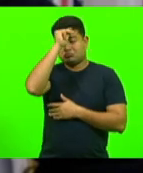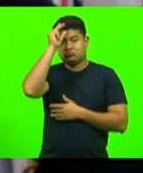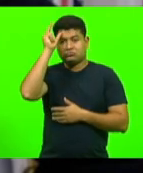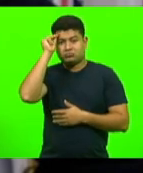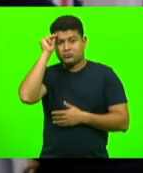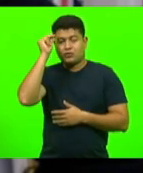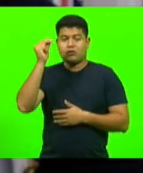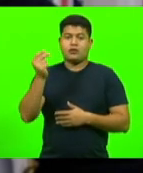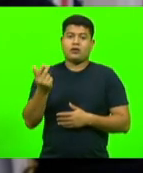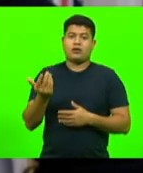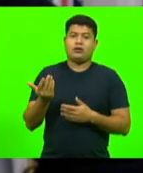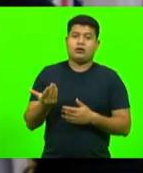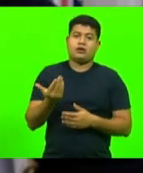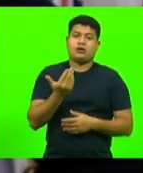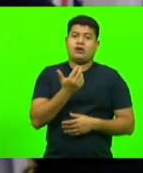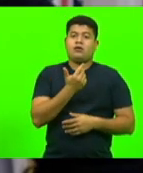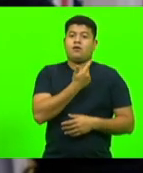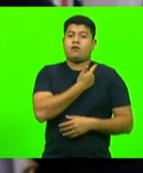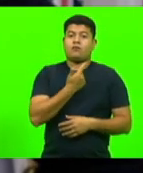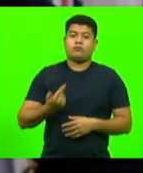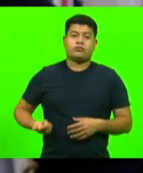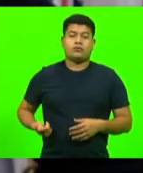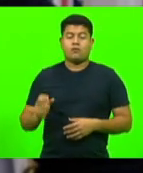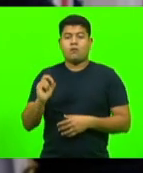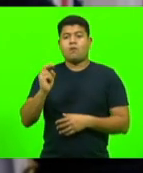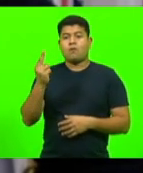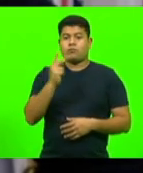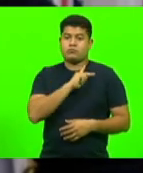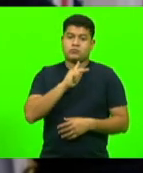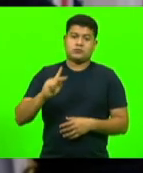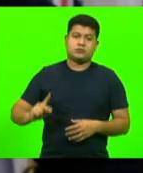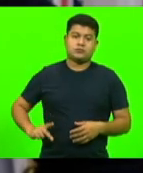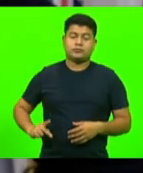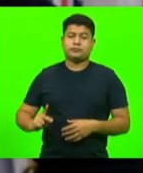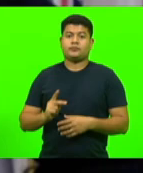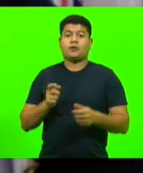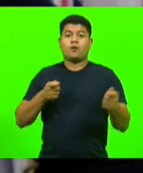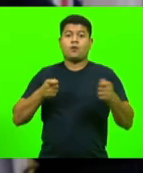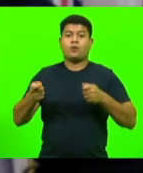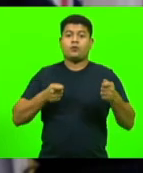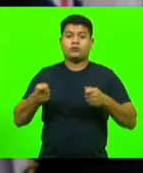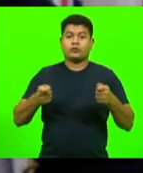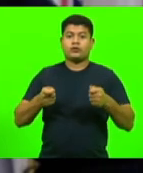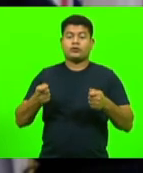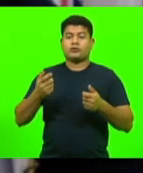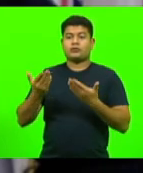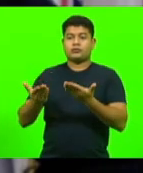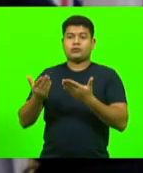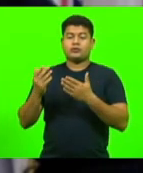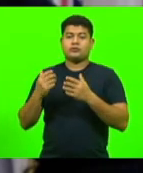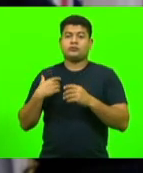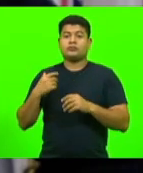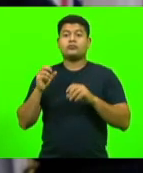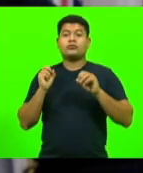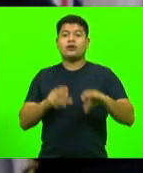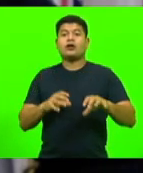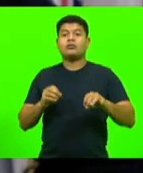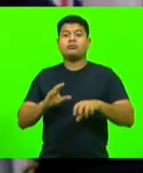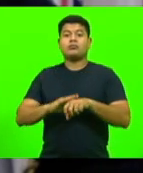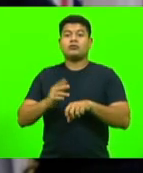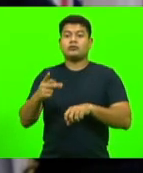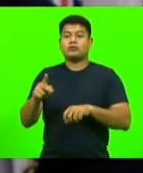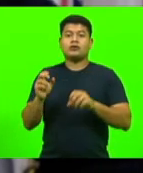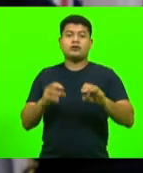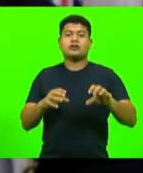República qualquer controlar a universidade cercear sua autonomia didática já foi o objetivo de várias